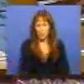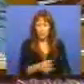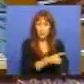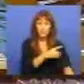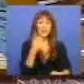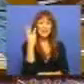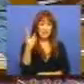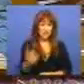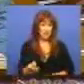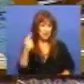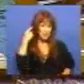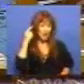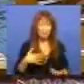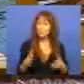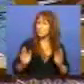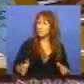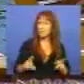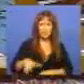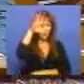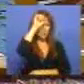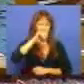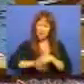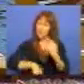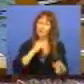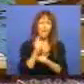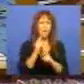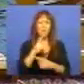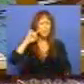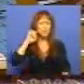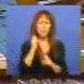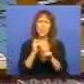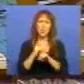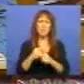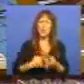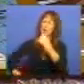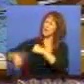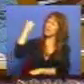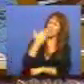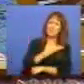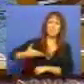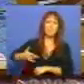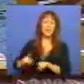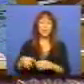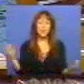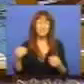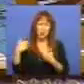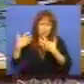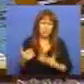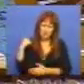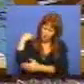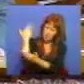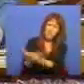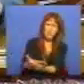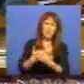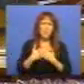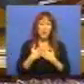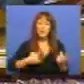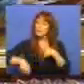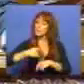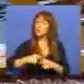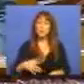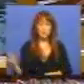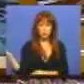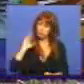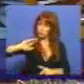Três anos passados não vale a pena ao Governo continuar a reclamar-se refém do passado e da pesada herança que nós todos